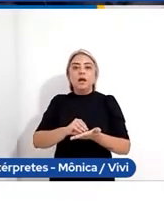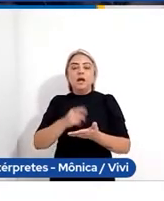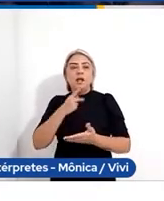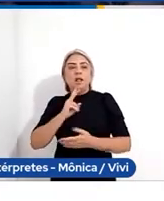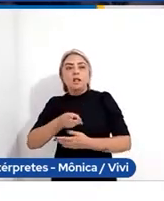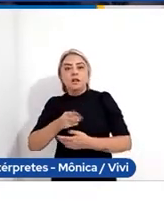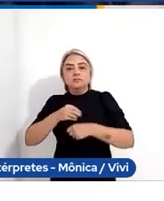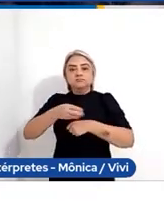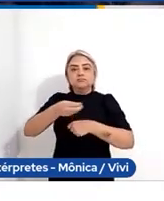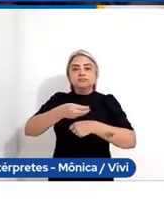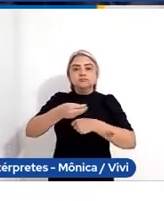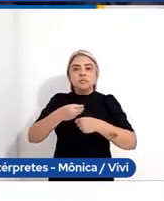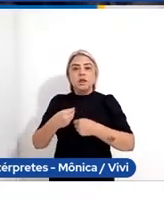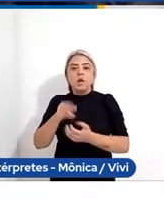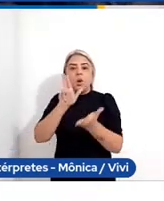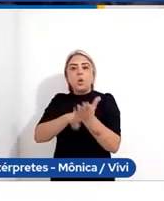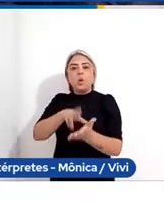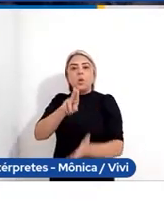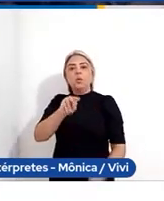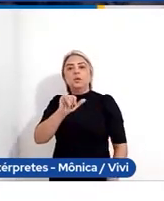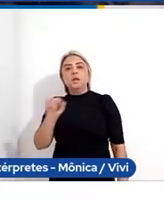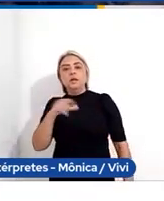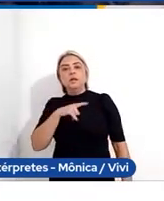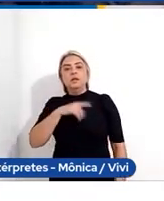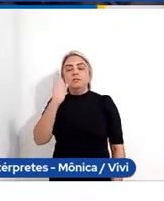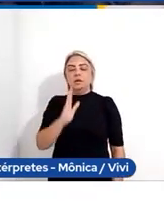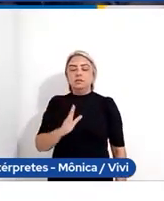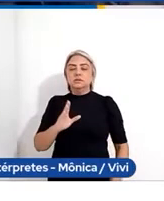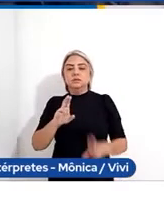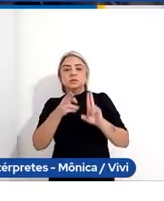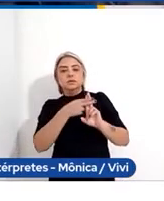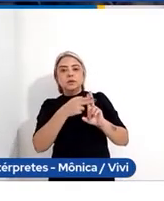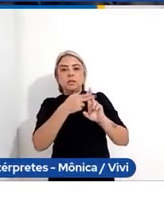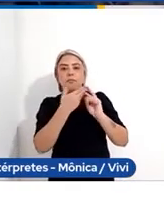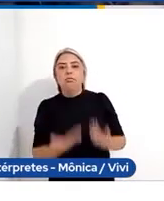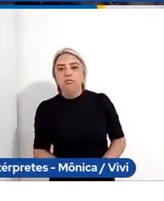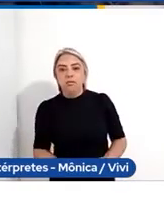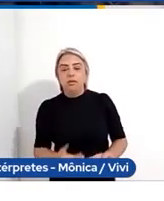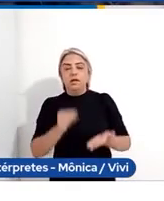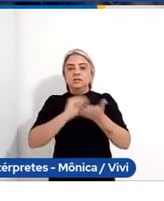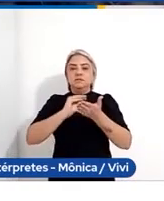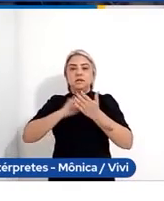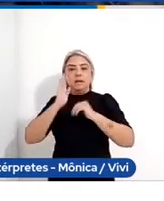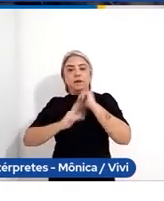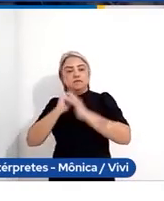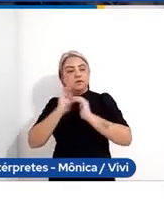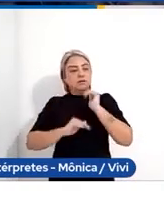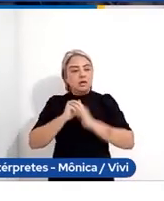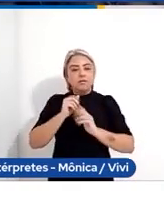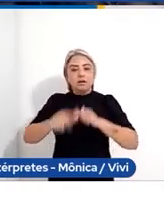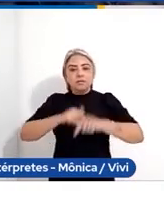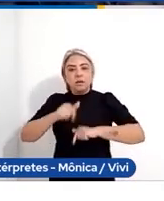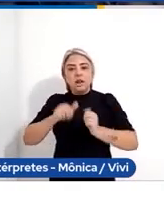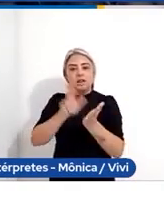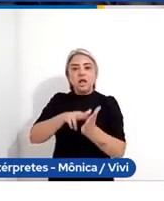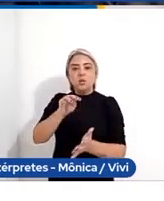uma distribuição assimétrica de UTI, como ficou claro que existe no Brasil, o sistema desaba. Se faltar profissional para operar essas UTIs, o sistema desaba. Se